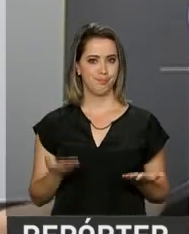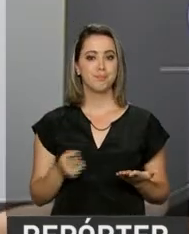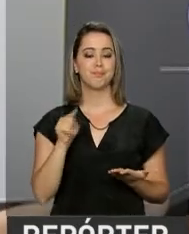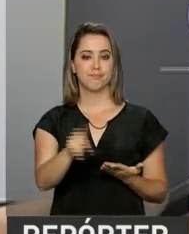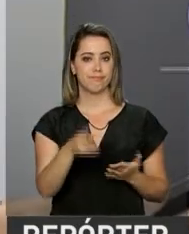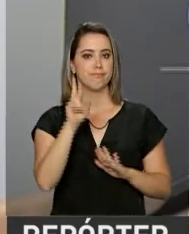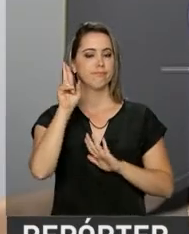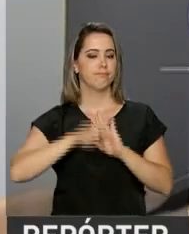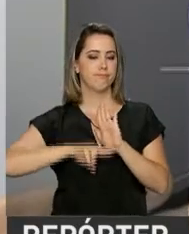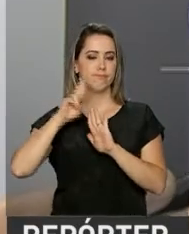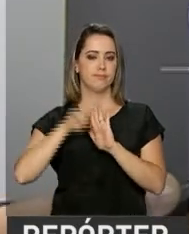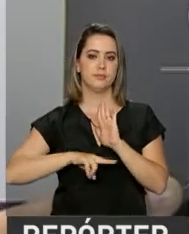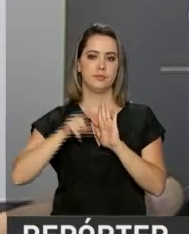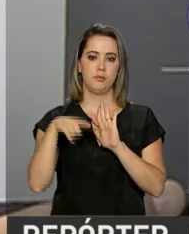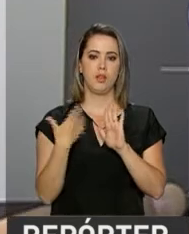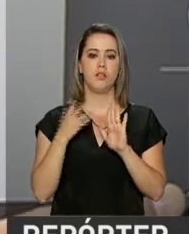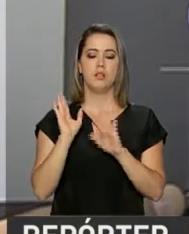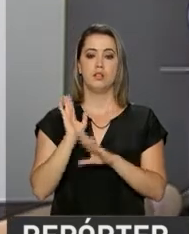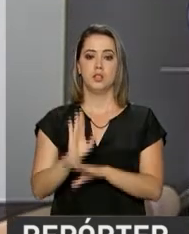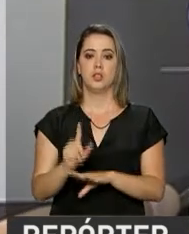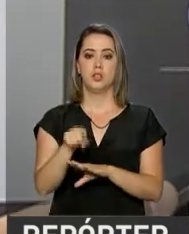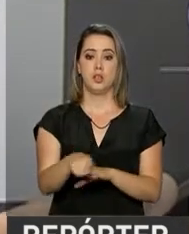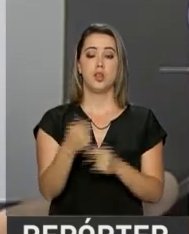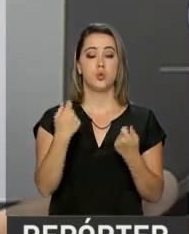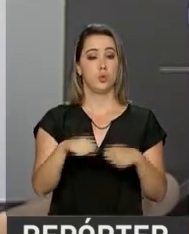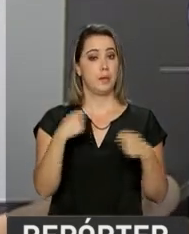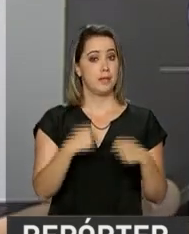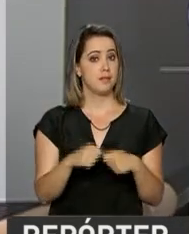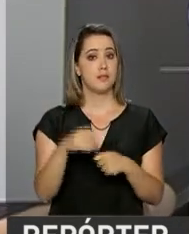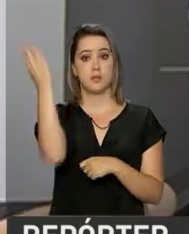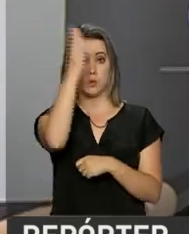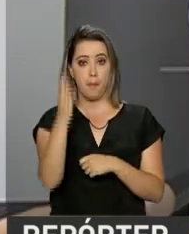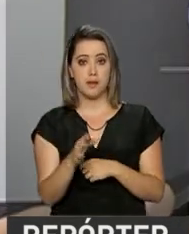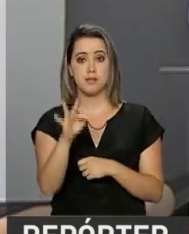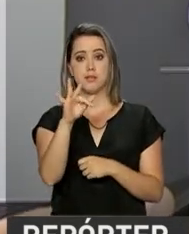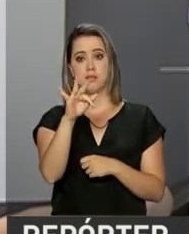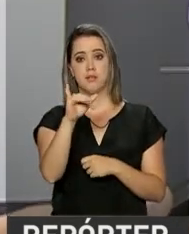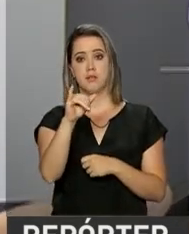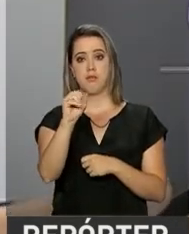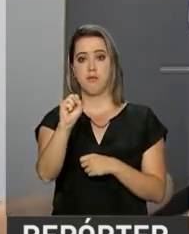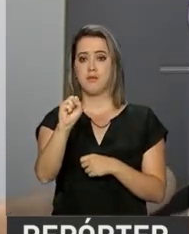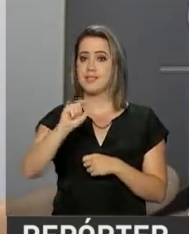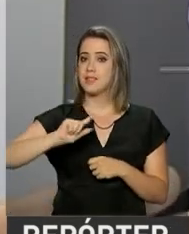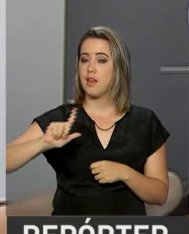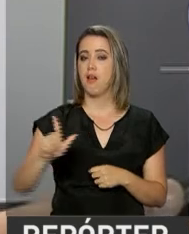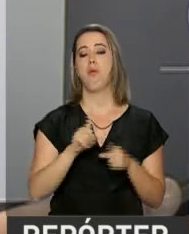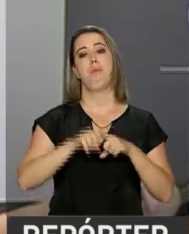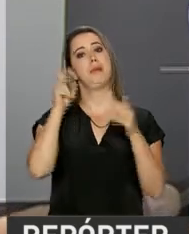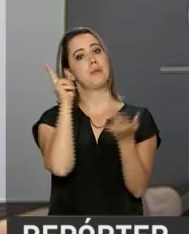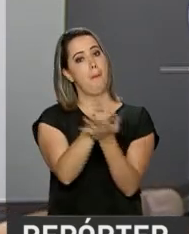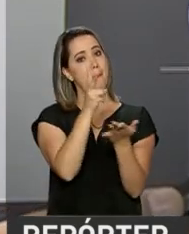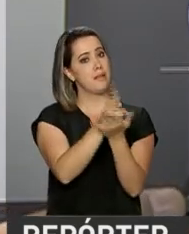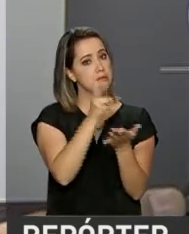um relatório que atende às necessidades fiscais do país, às mudanças que temos que fazer no orçamento, mas, ao mesmo